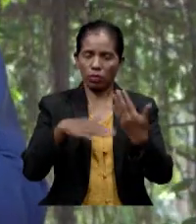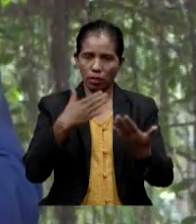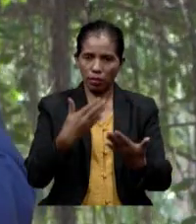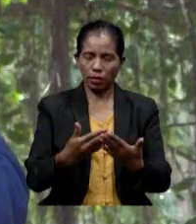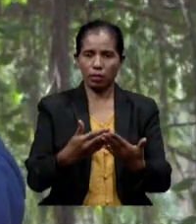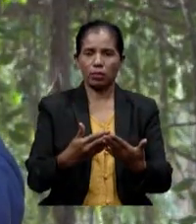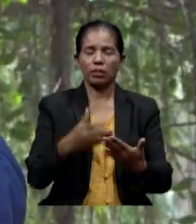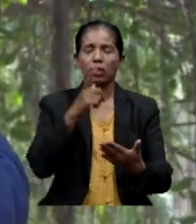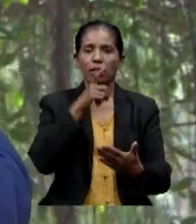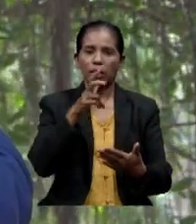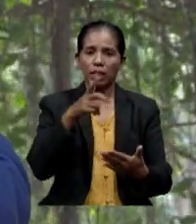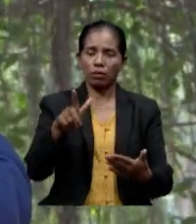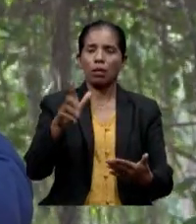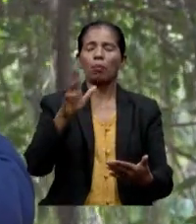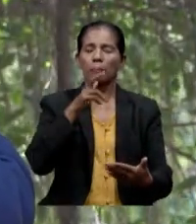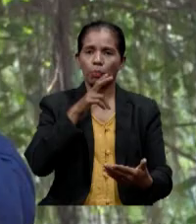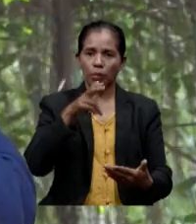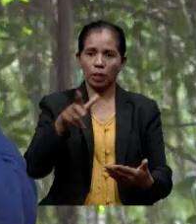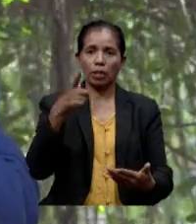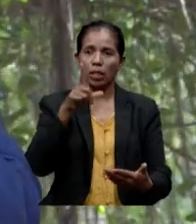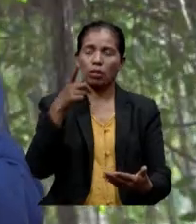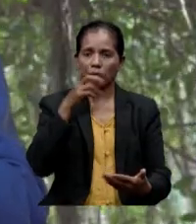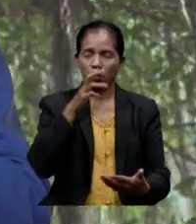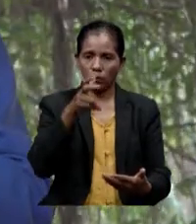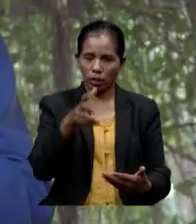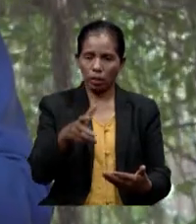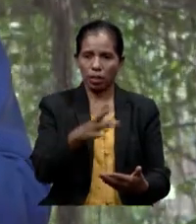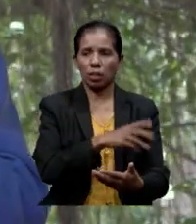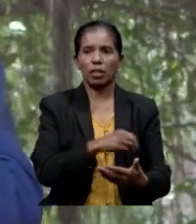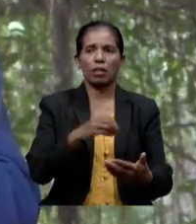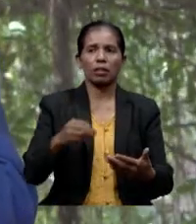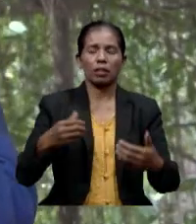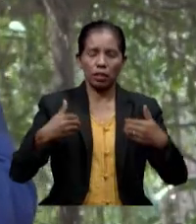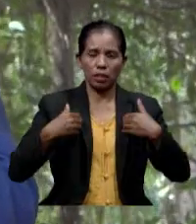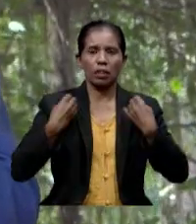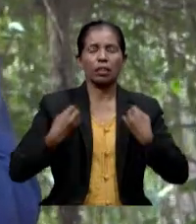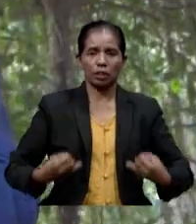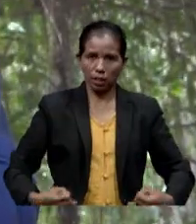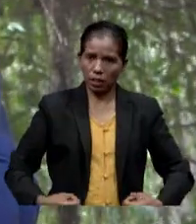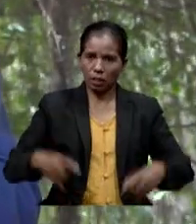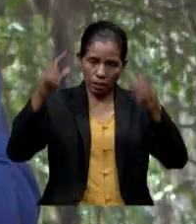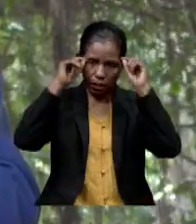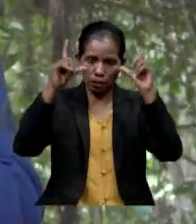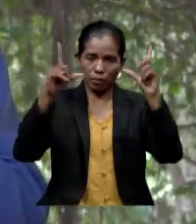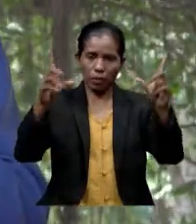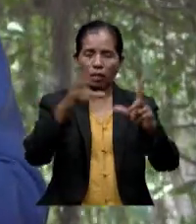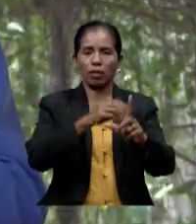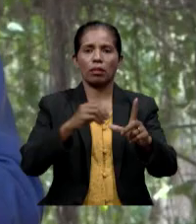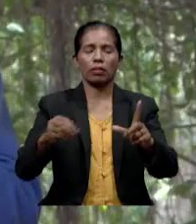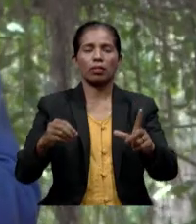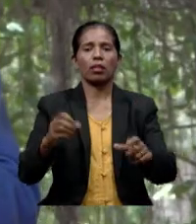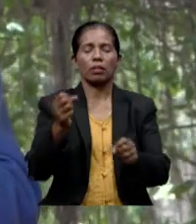bem explicado, é esta diferença que reforça a identidade de Timor, faz a identidade de